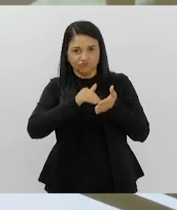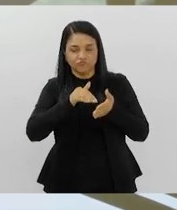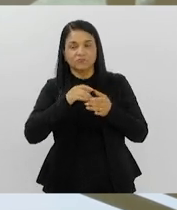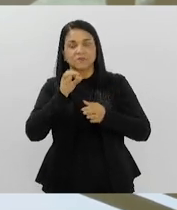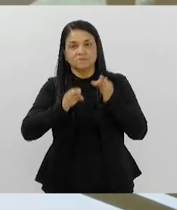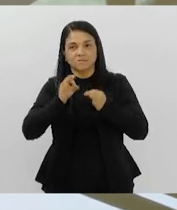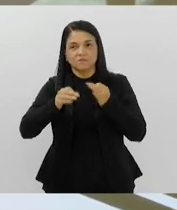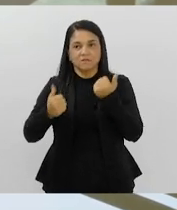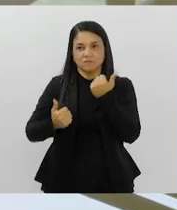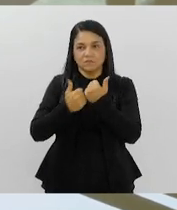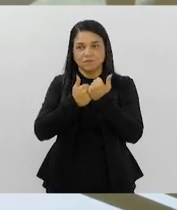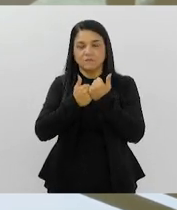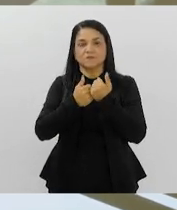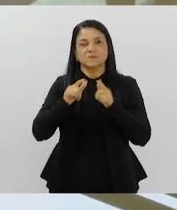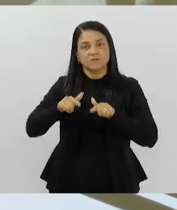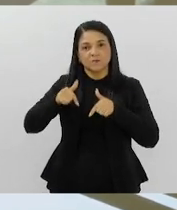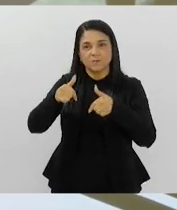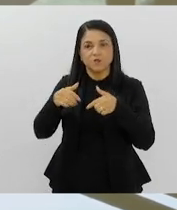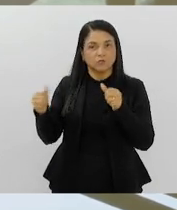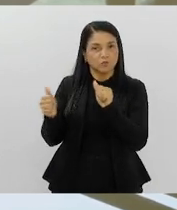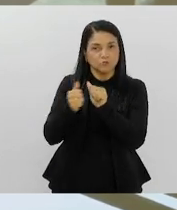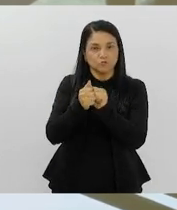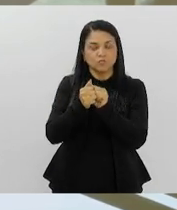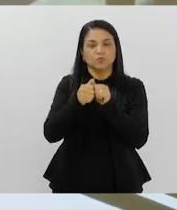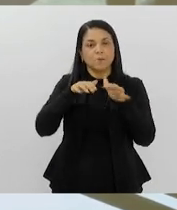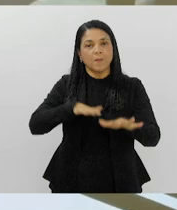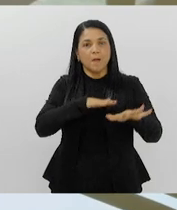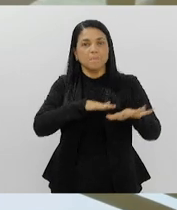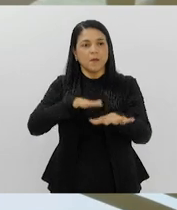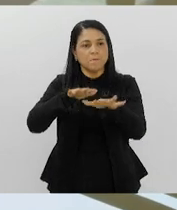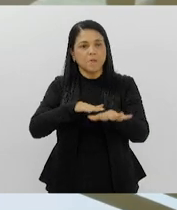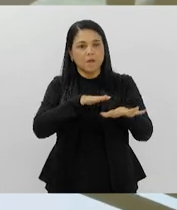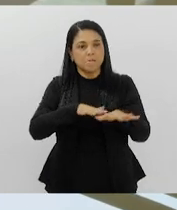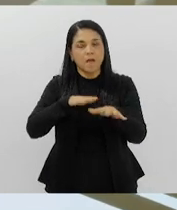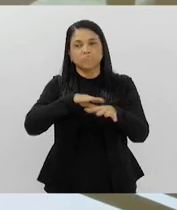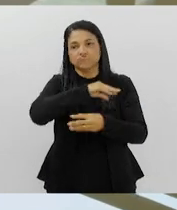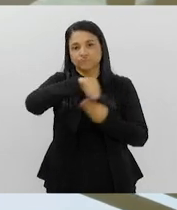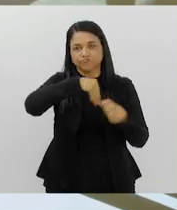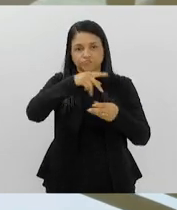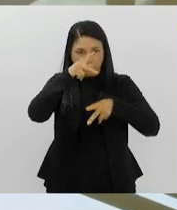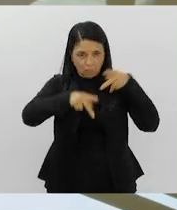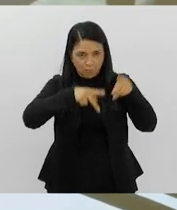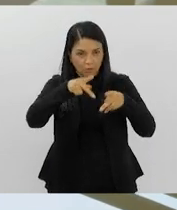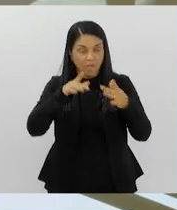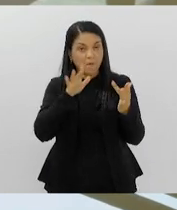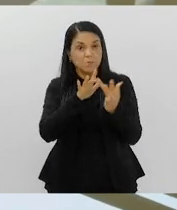operações da segurança pública, tudo junto, em meio ao povo, né, mostrando que a